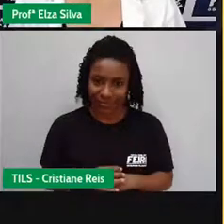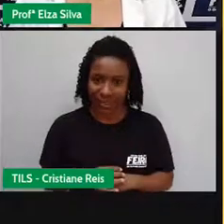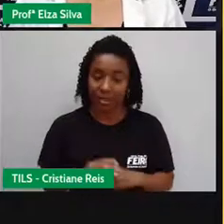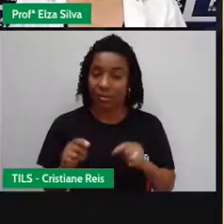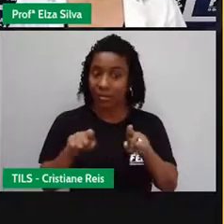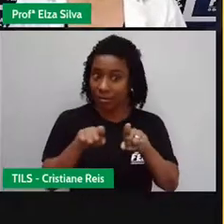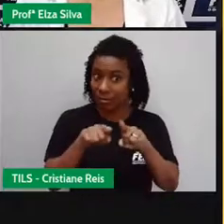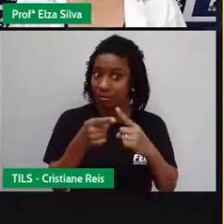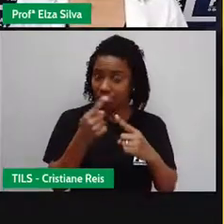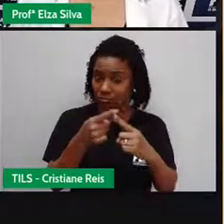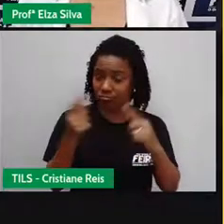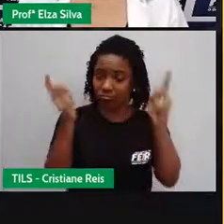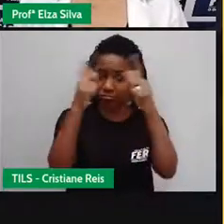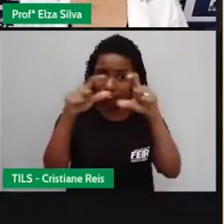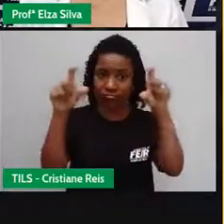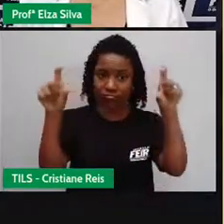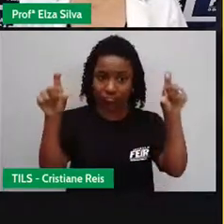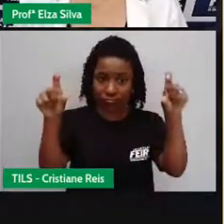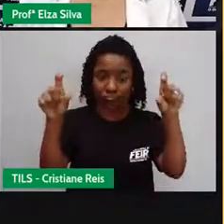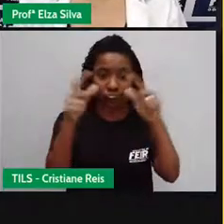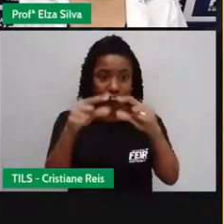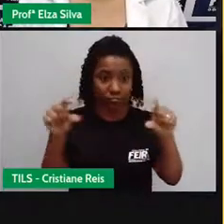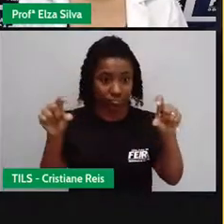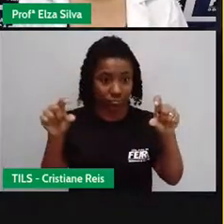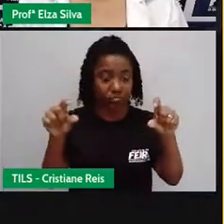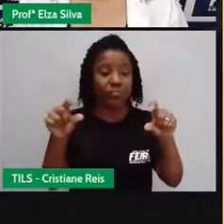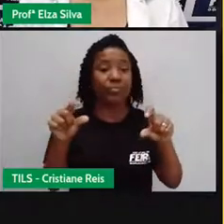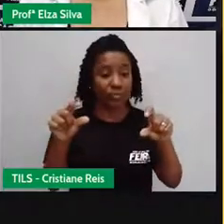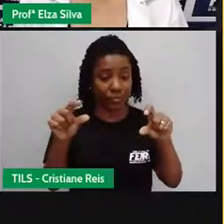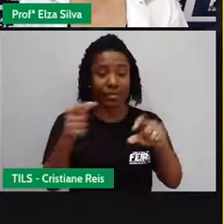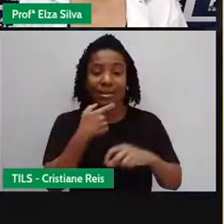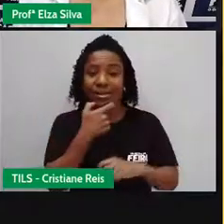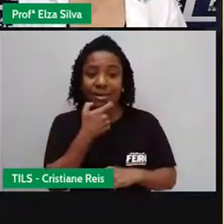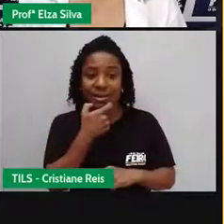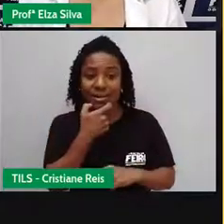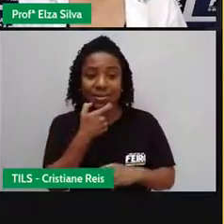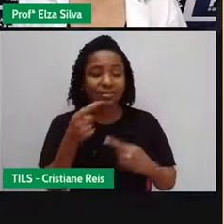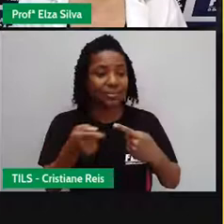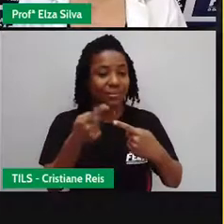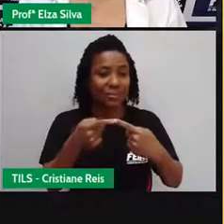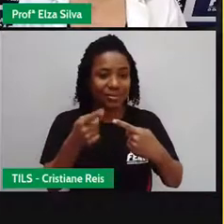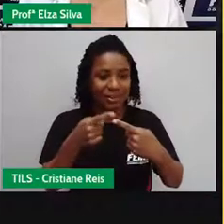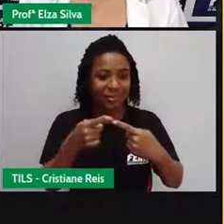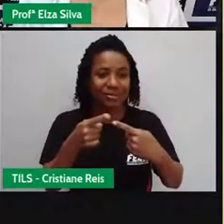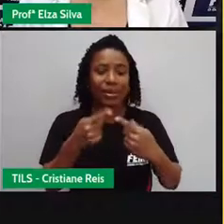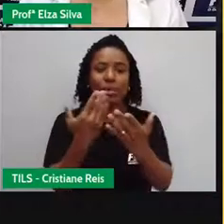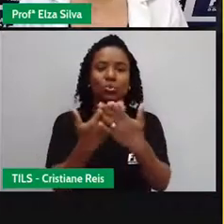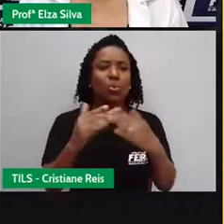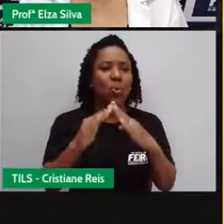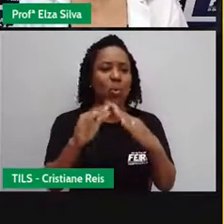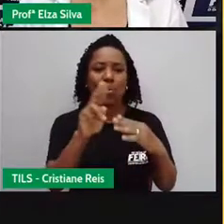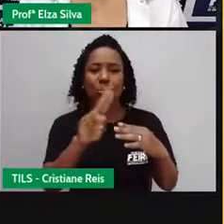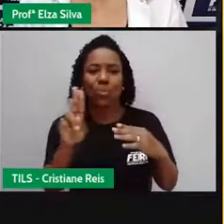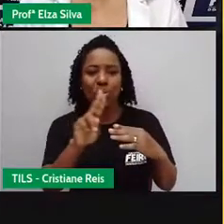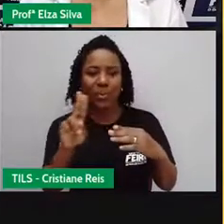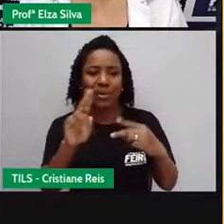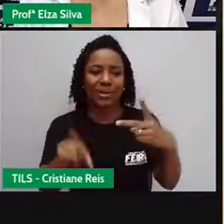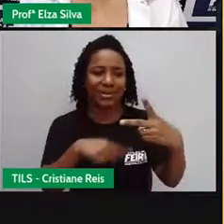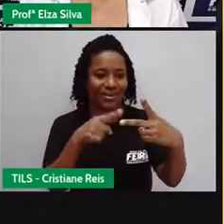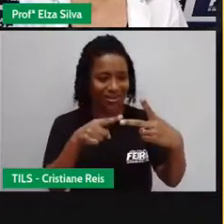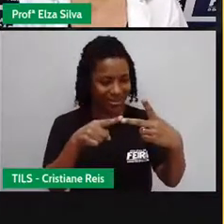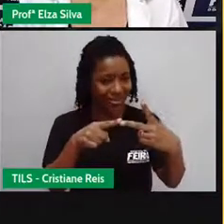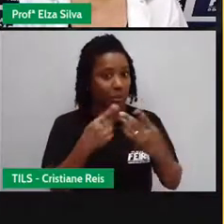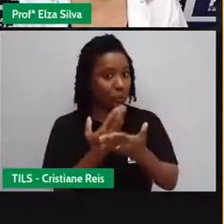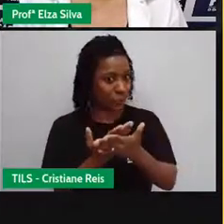cabeçalho em inglês. Coloque em seu caderno school, o nome da escola onde você estuda, student, o seu